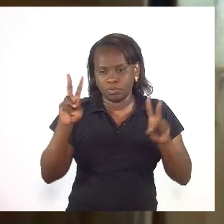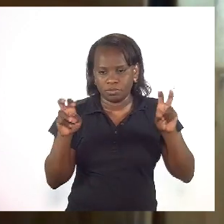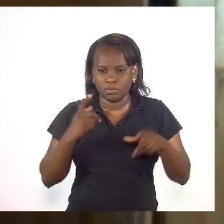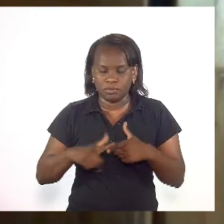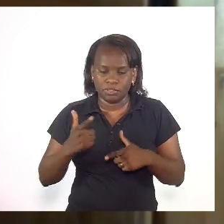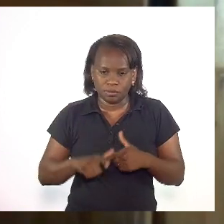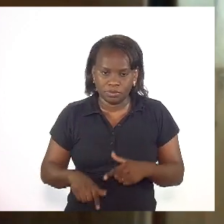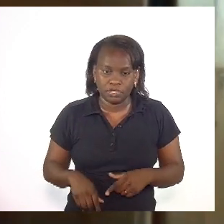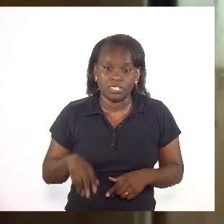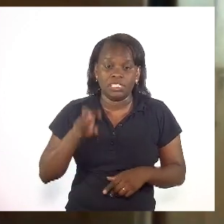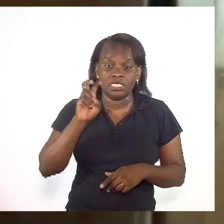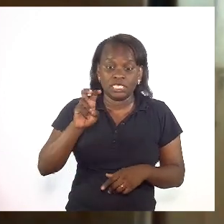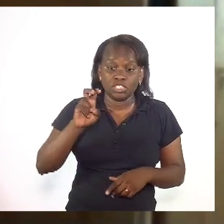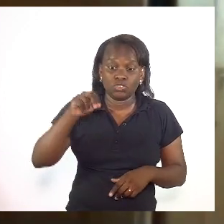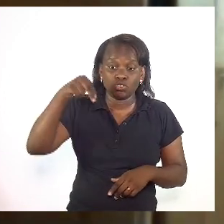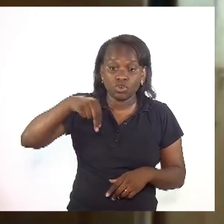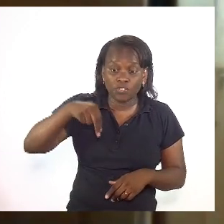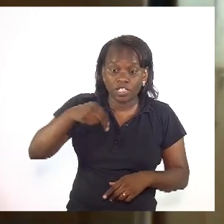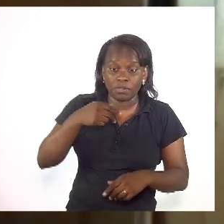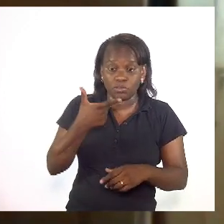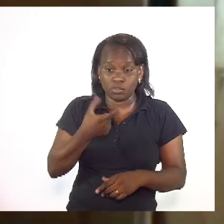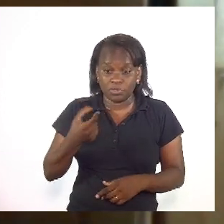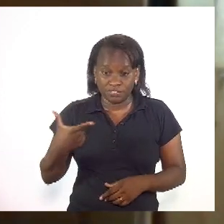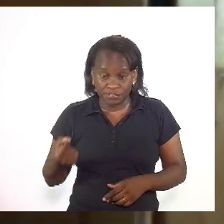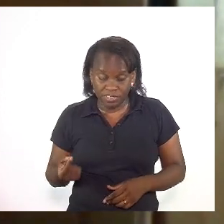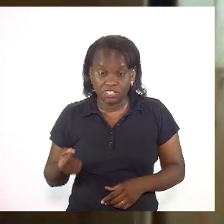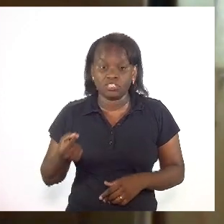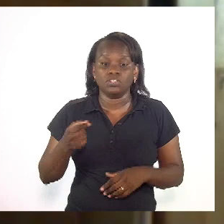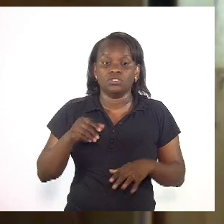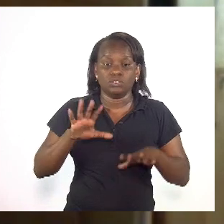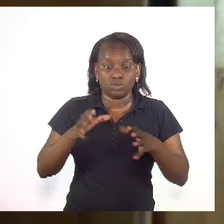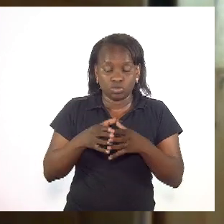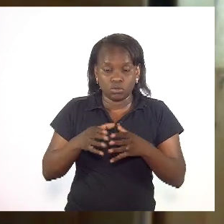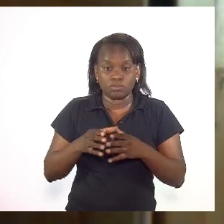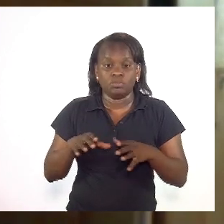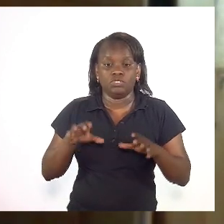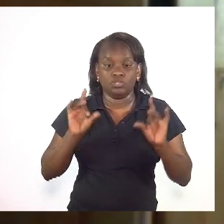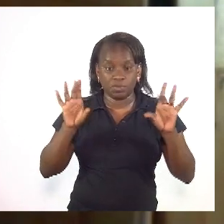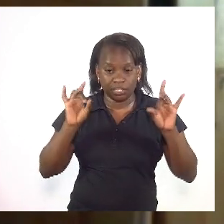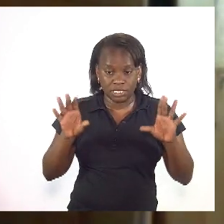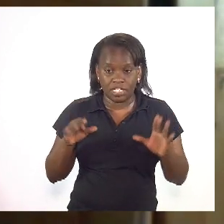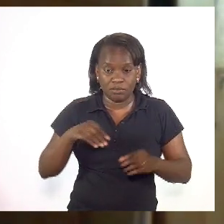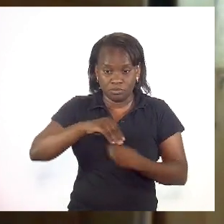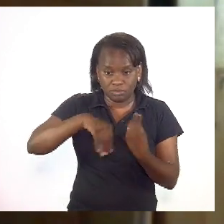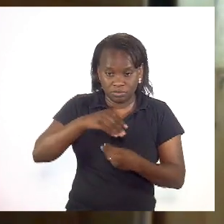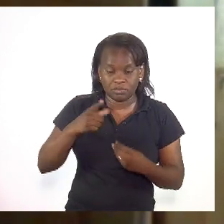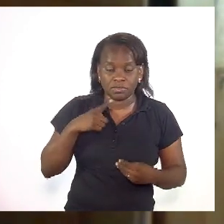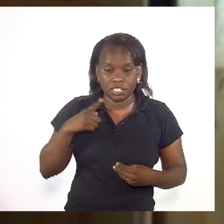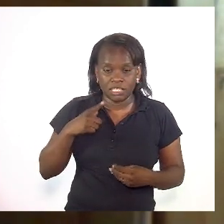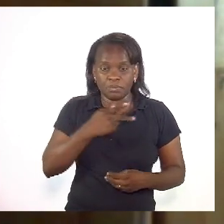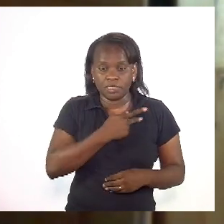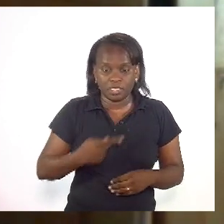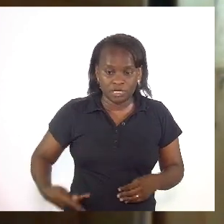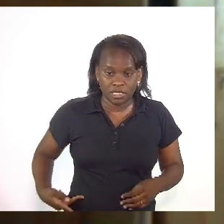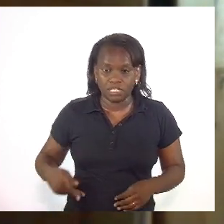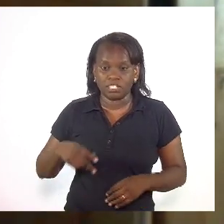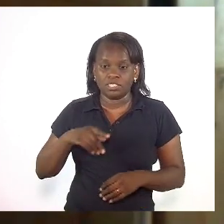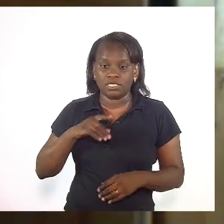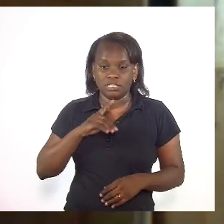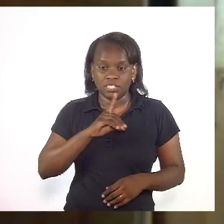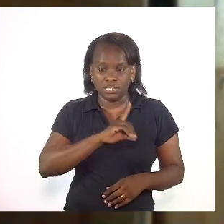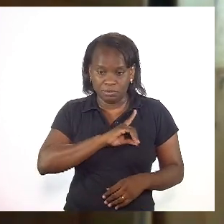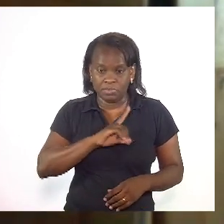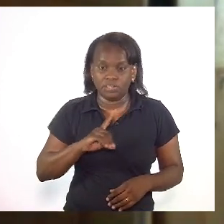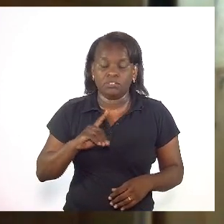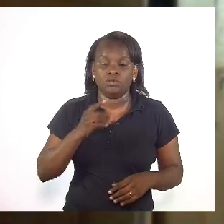em 5/11/20, o egrégio Tribunal Especial Misto tem, presidido pelo desembargador Cláudio de